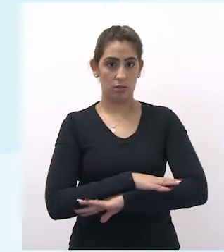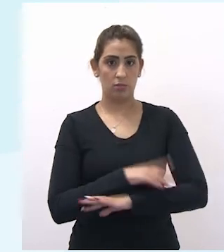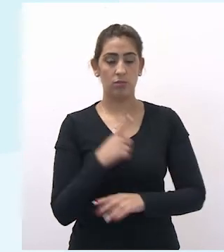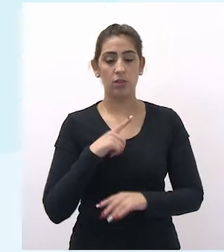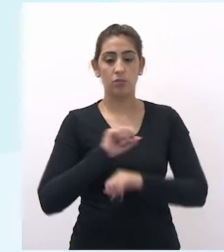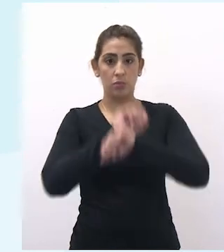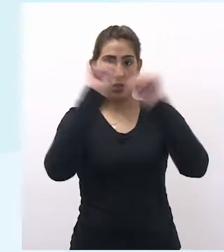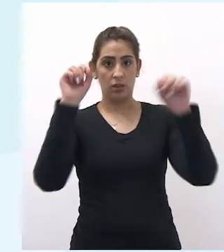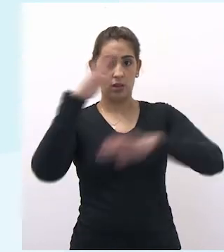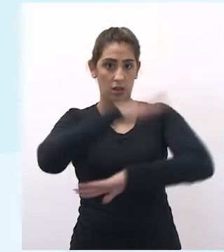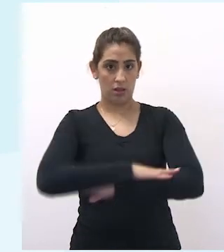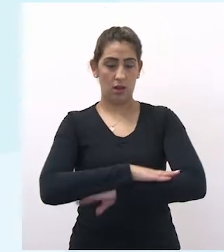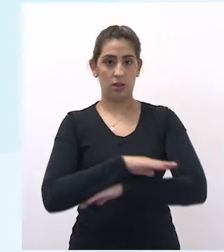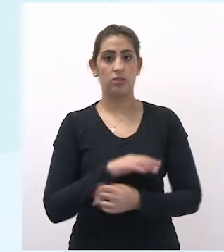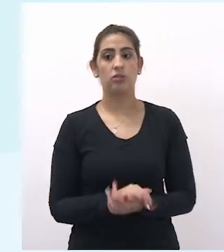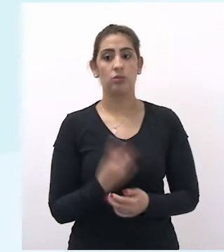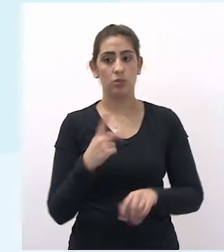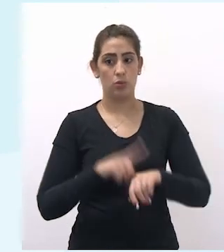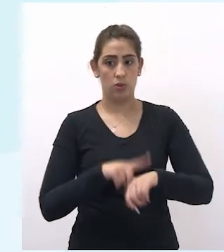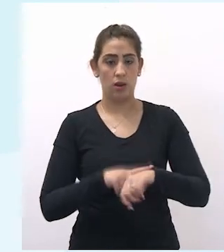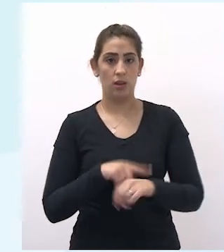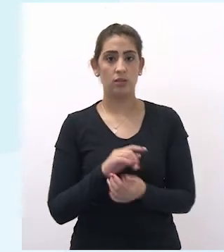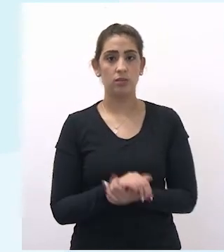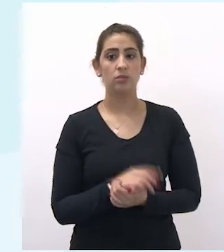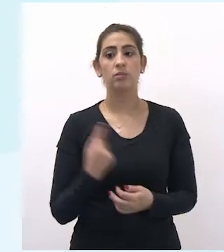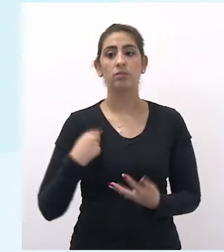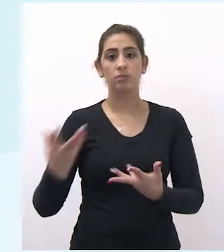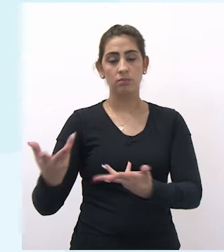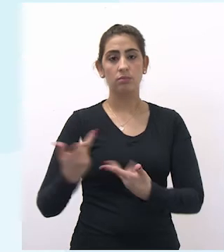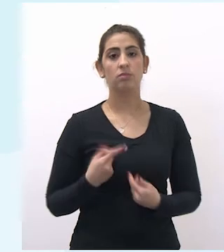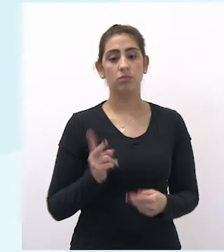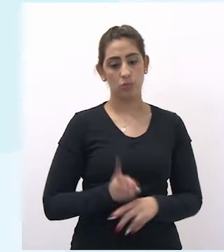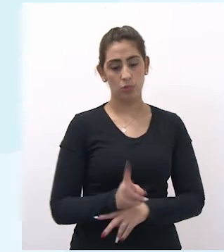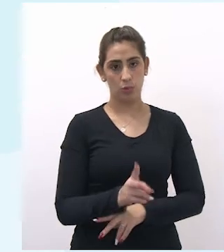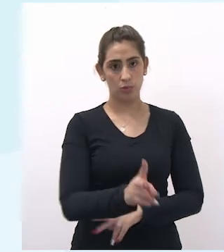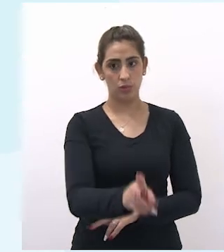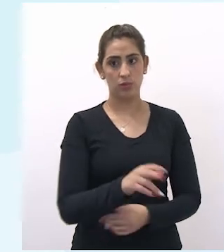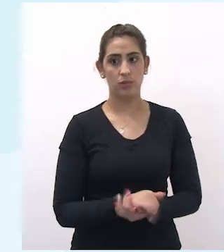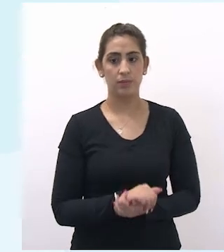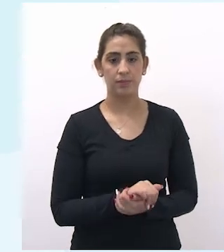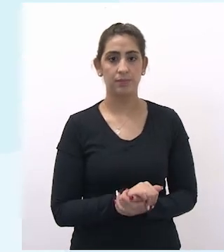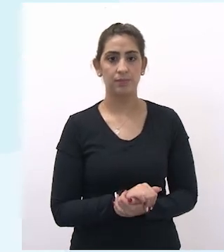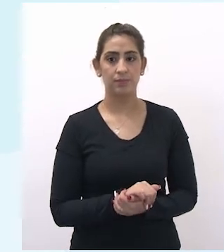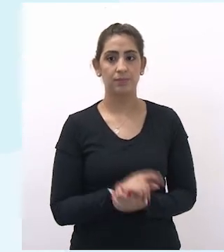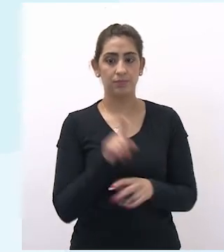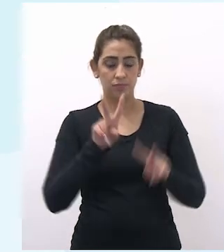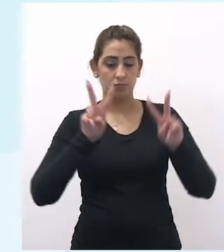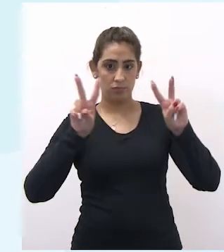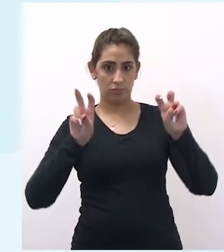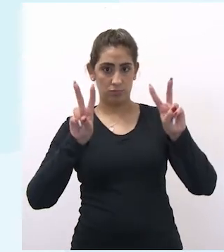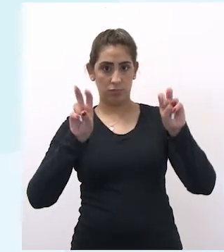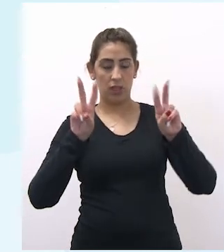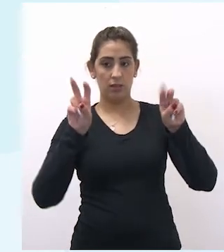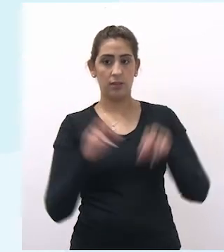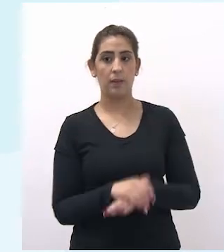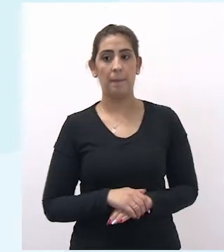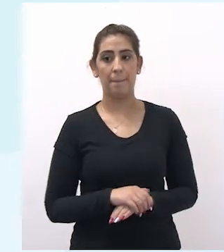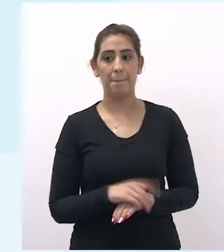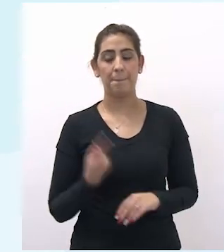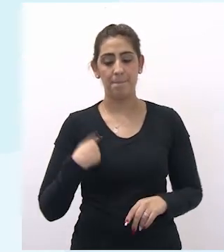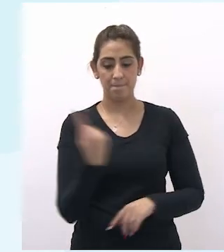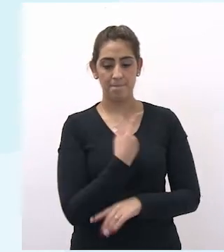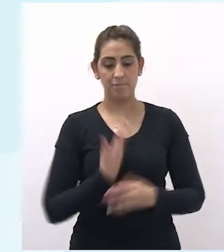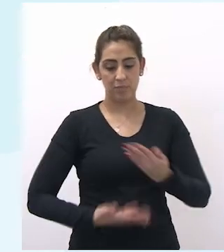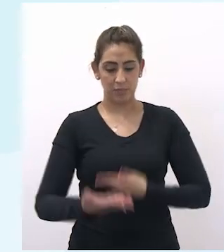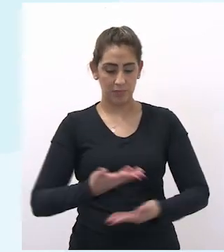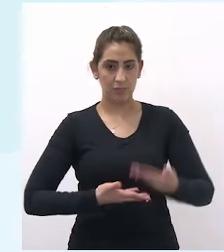à tarde, trazendo aí, continuando com nessa temática, né, desse nosso bate-papo